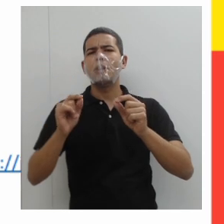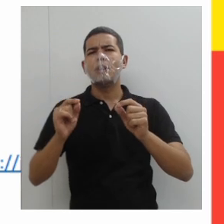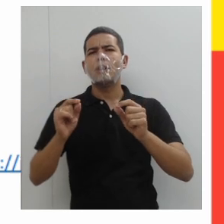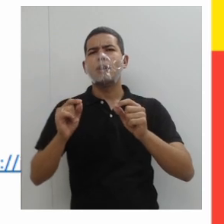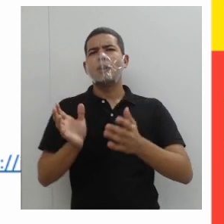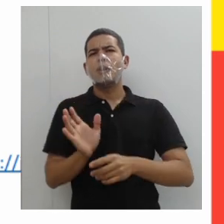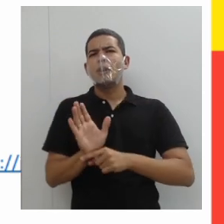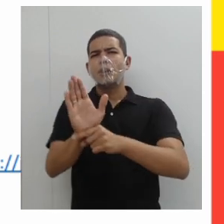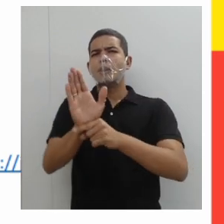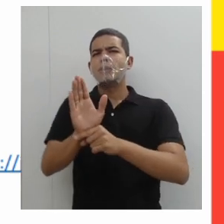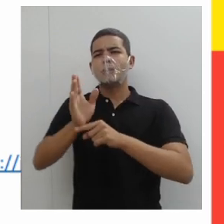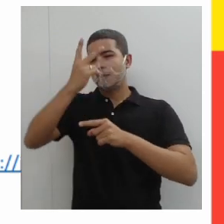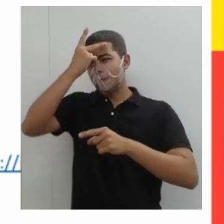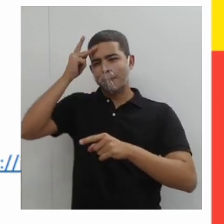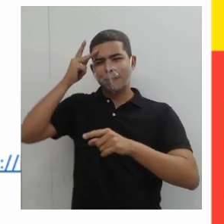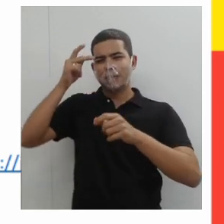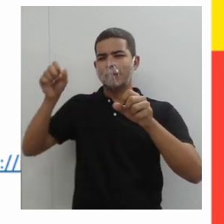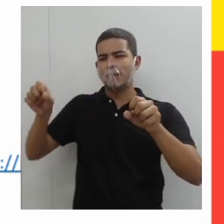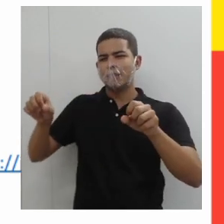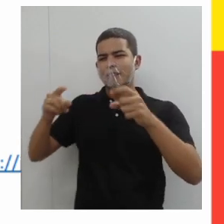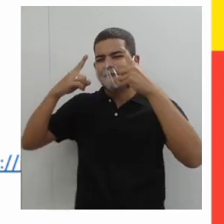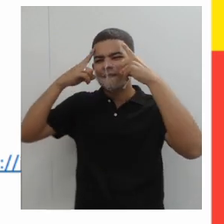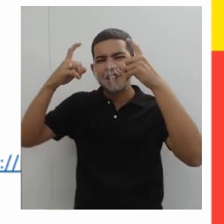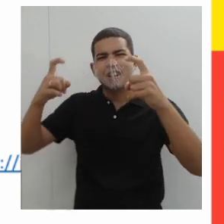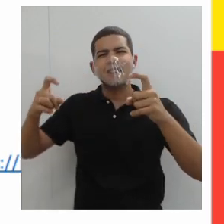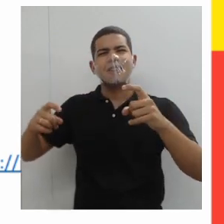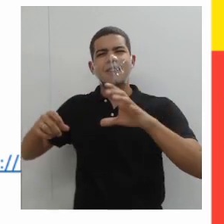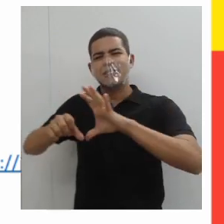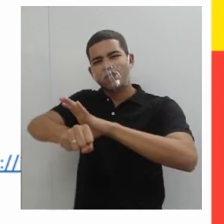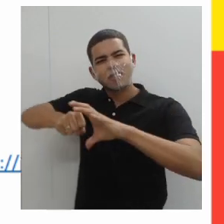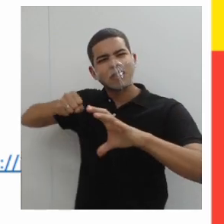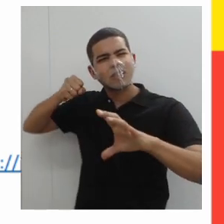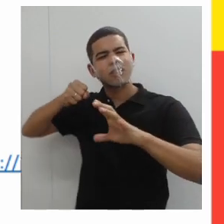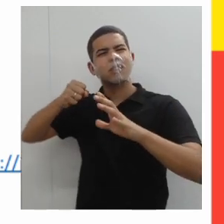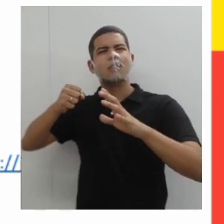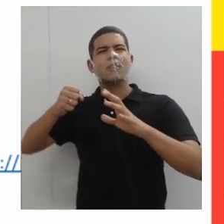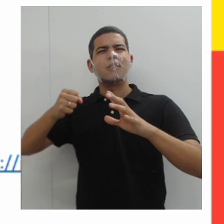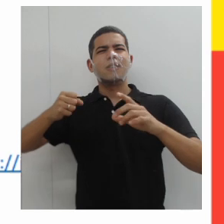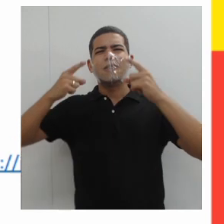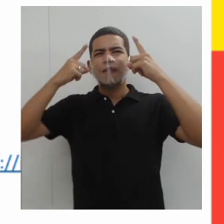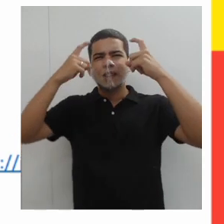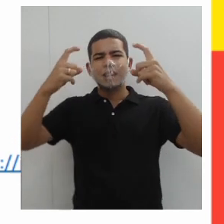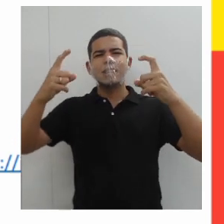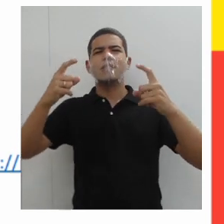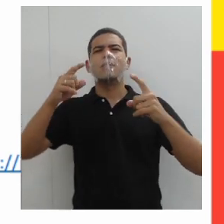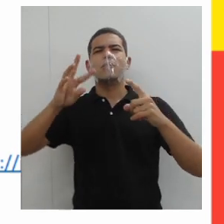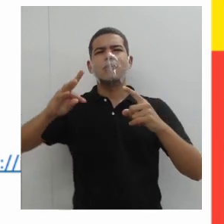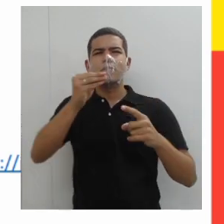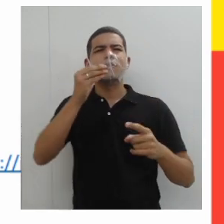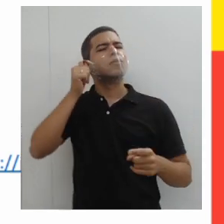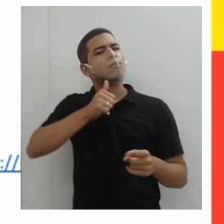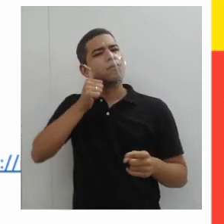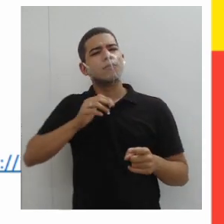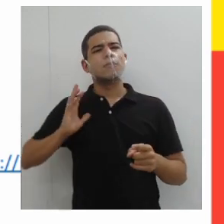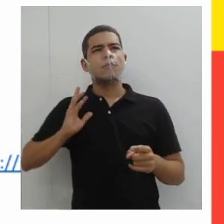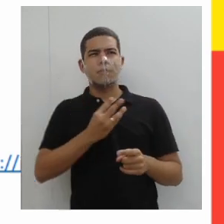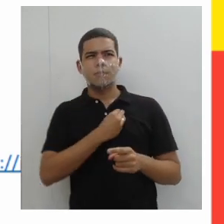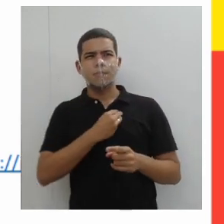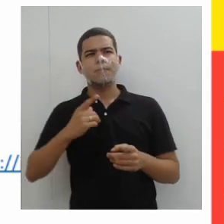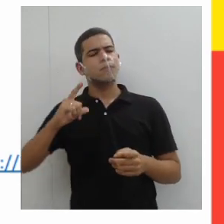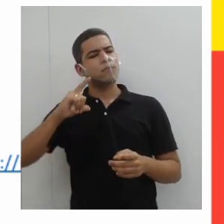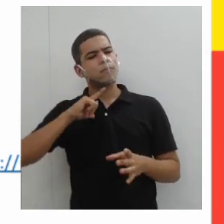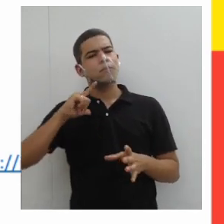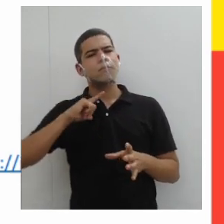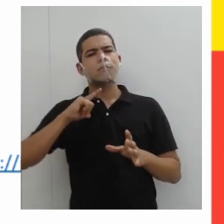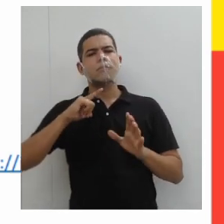desumanização e violência em que é vítima a população de mulheres transexuais e travestis. Gente, tem um